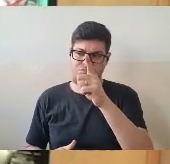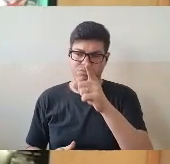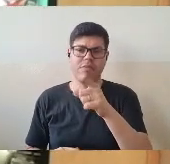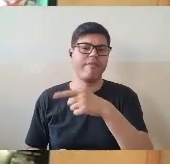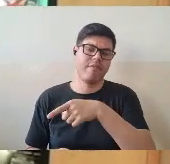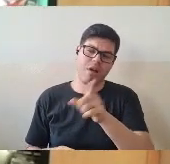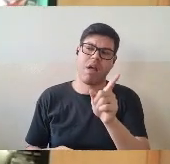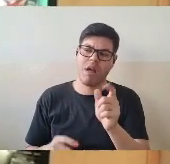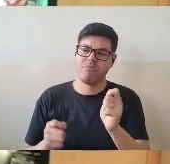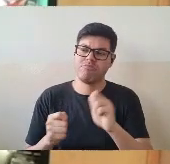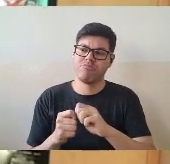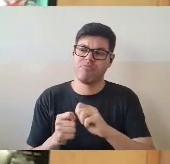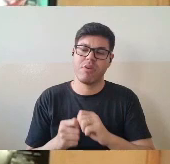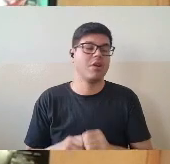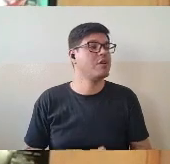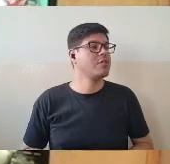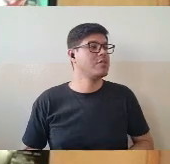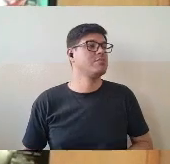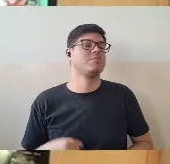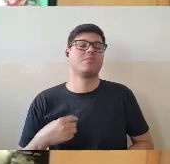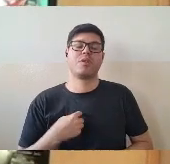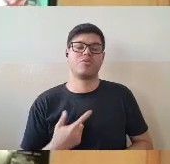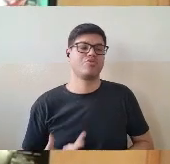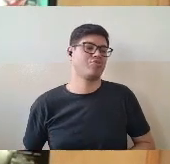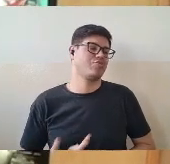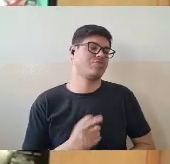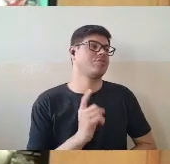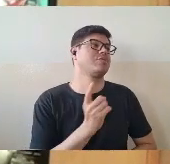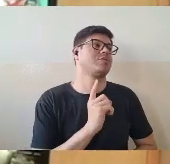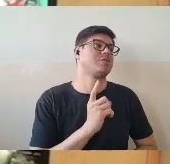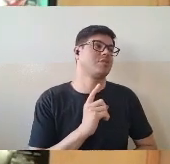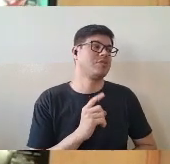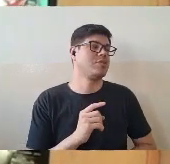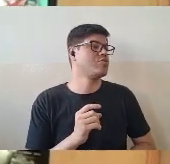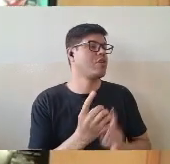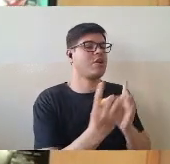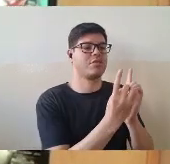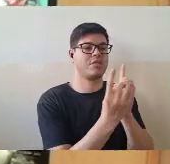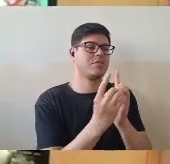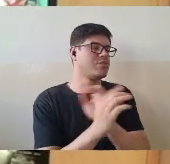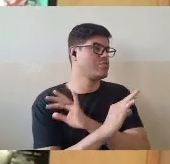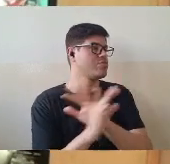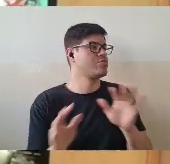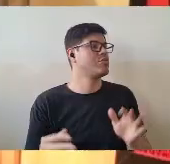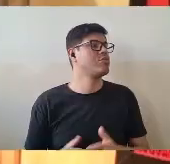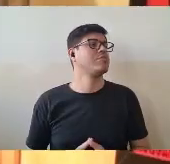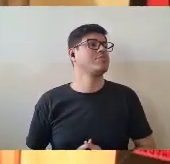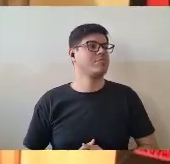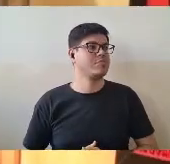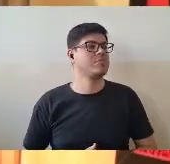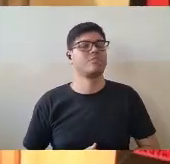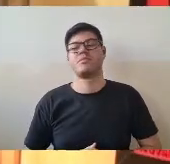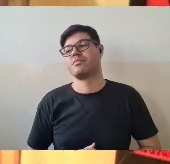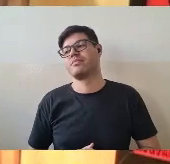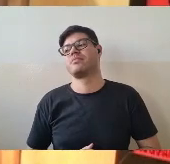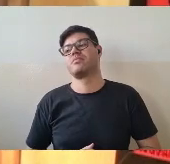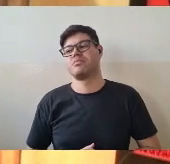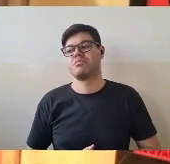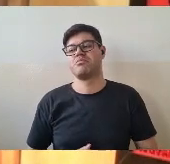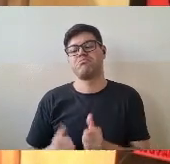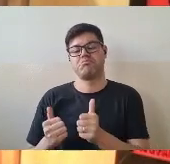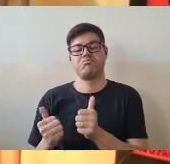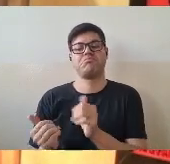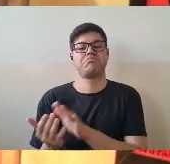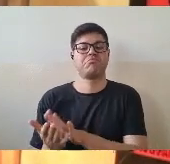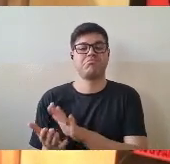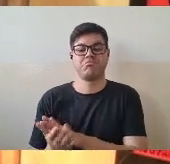clínico, só é clinicano, mas já faz muito e muito bem feito, por sinal. Viu? Obrigado. Agora, qual o caso